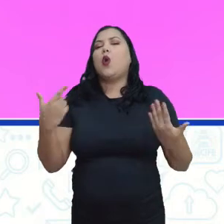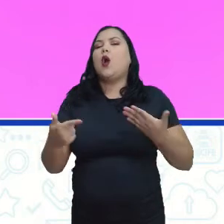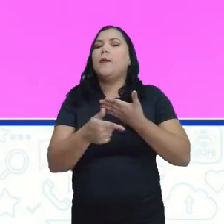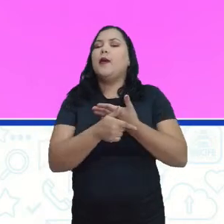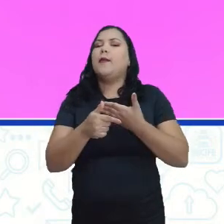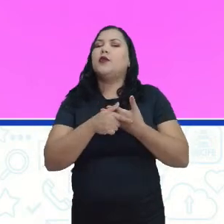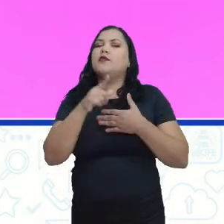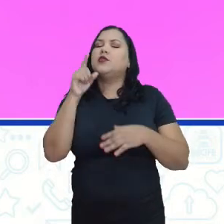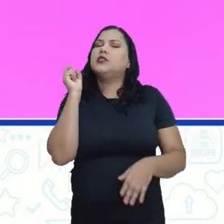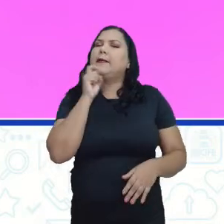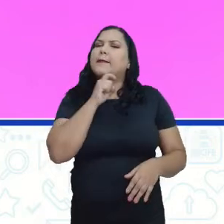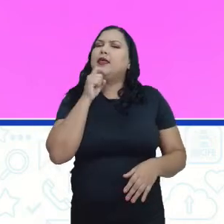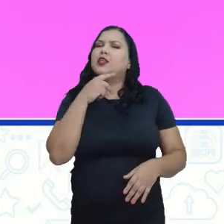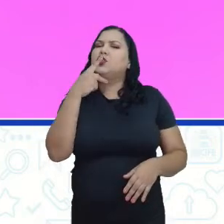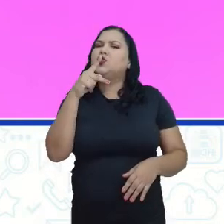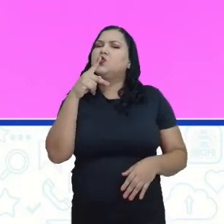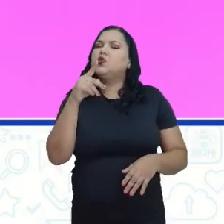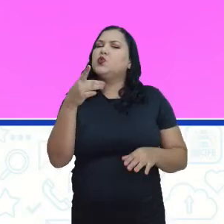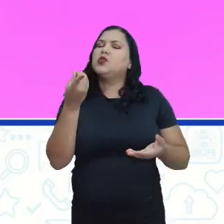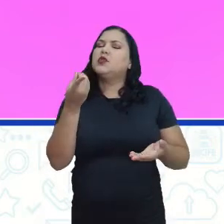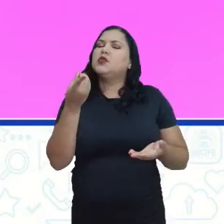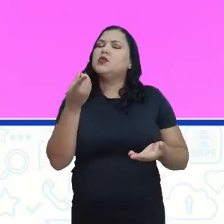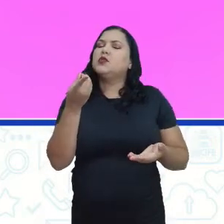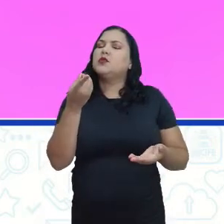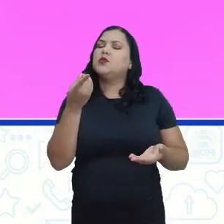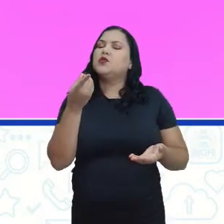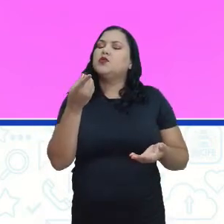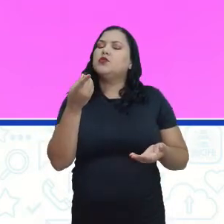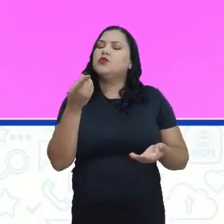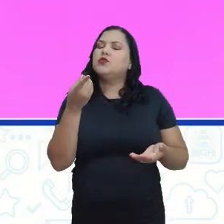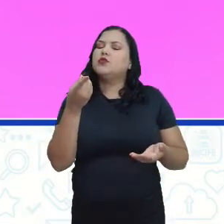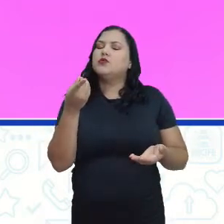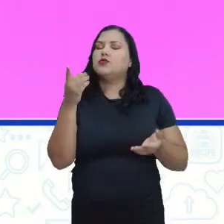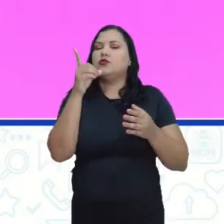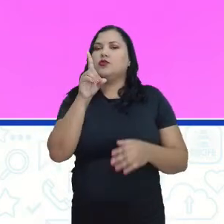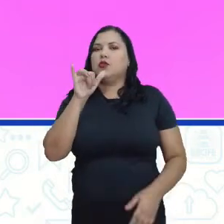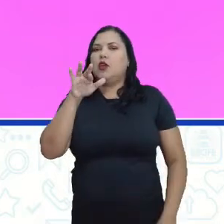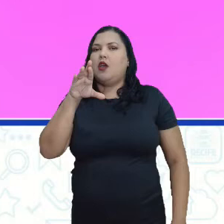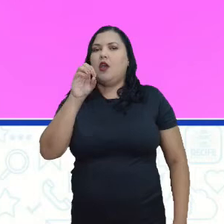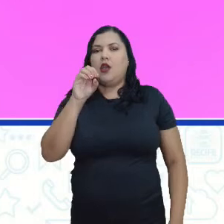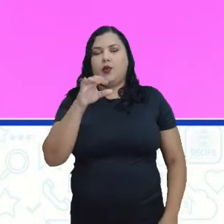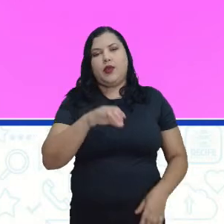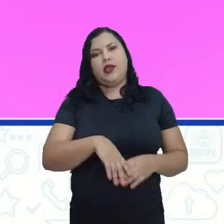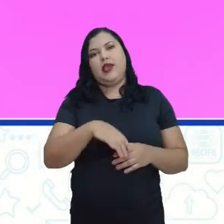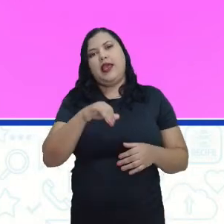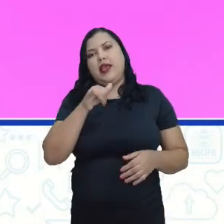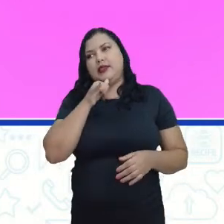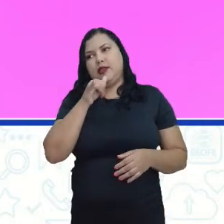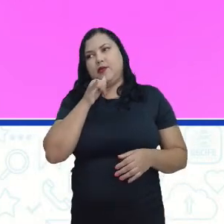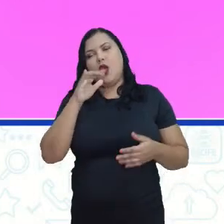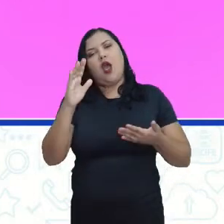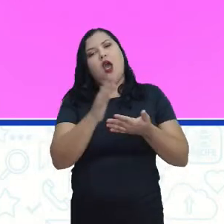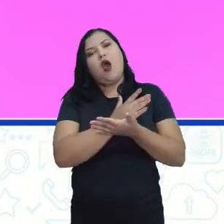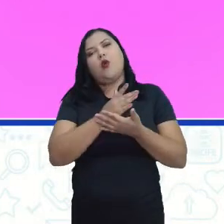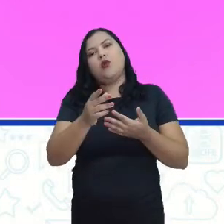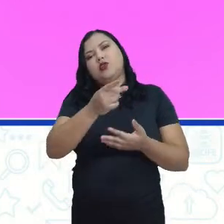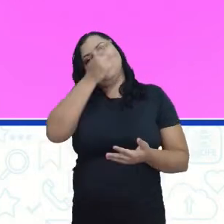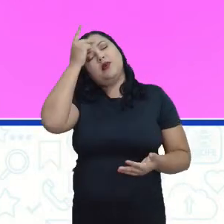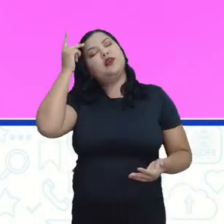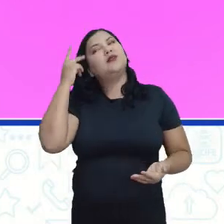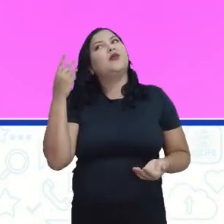seu diário, embora a gente precise dizer que alguns autores, eles meio que